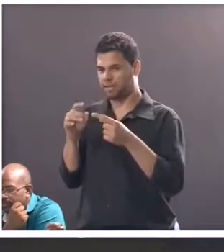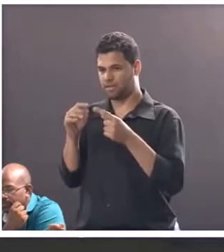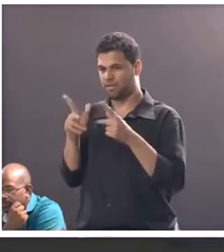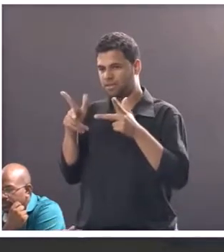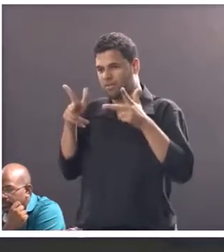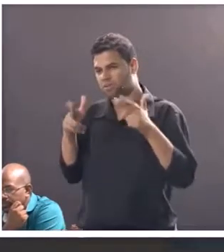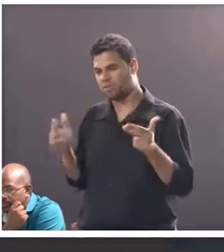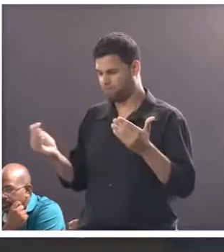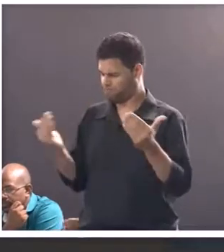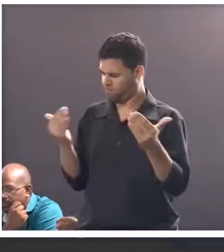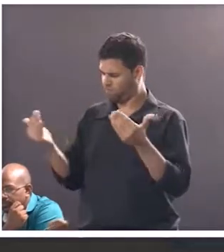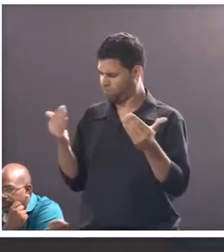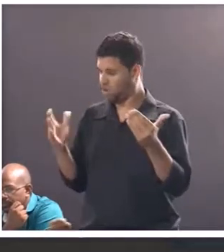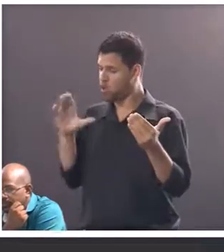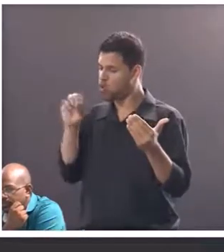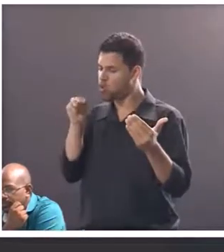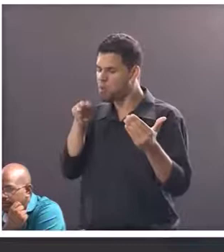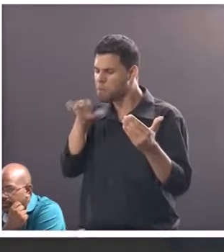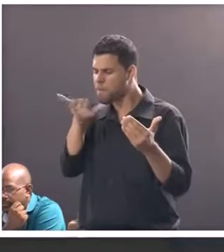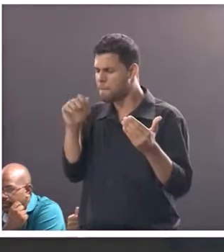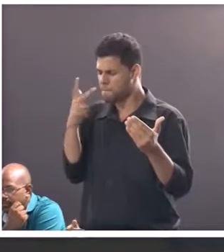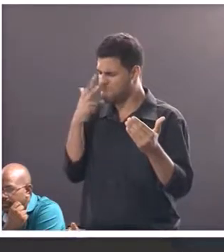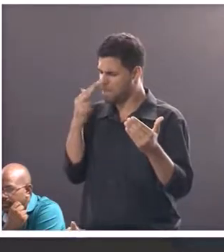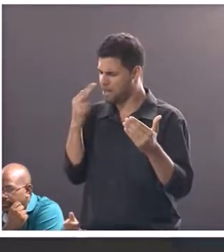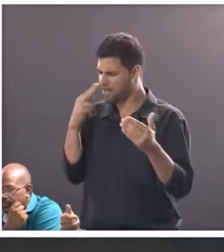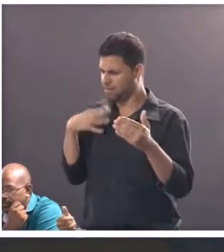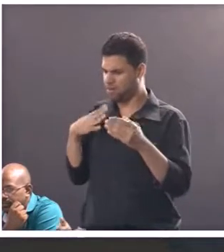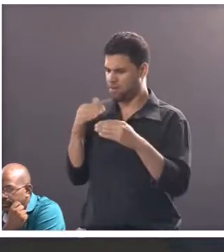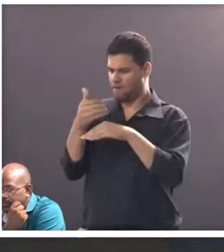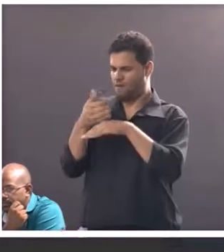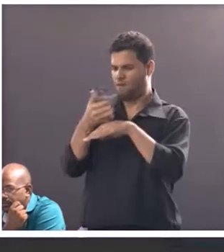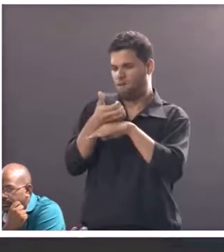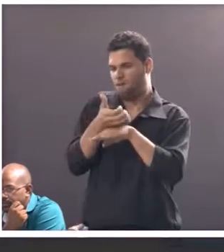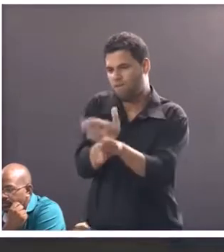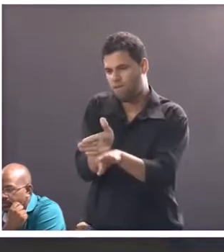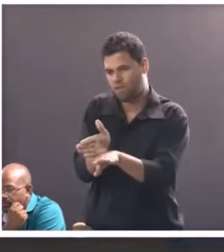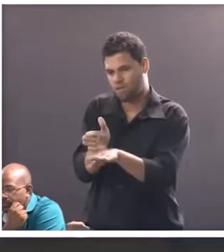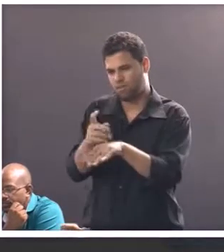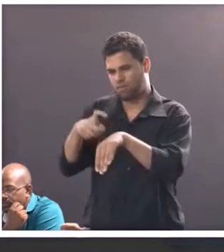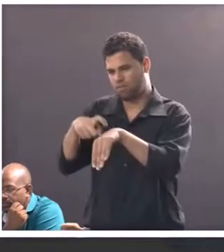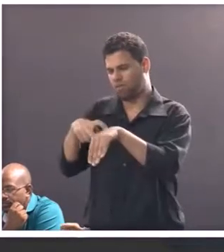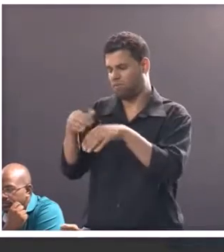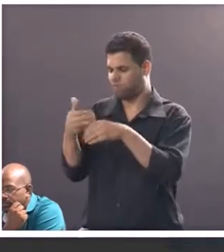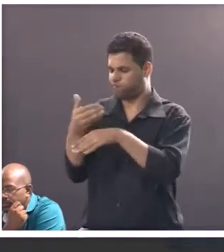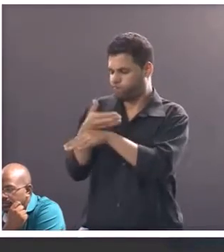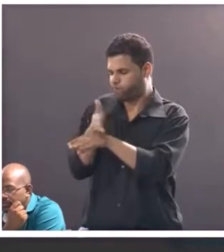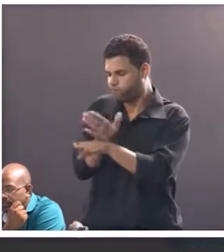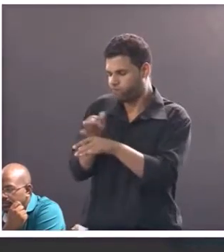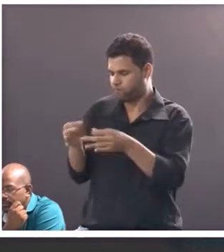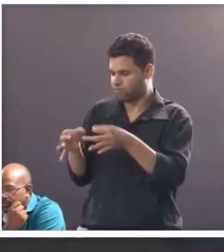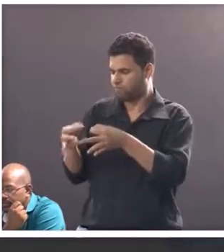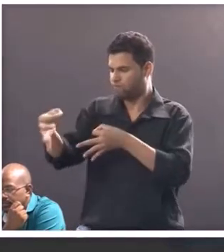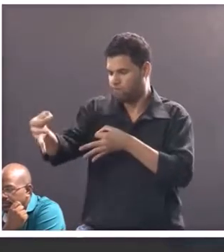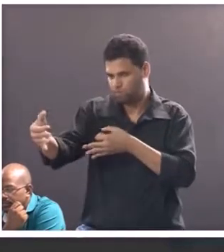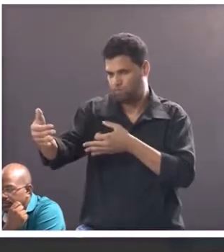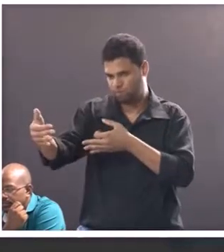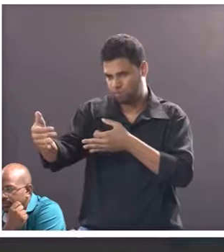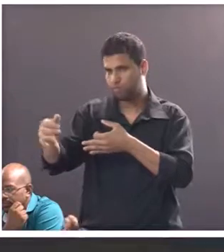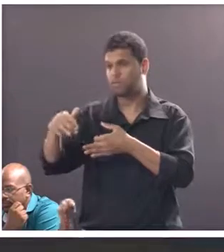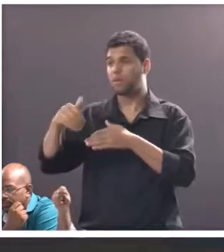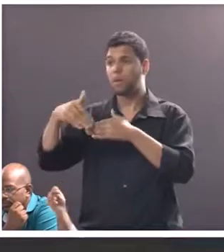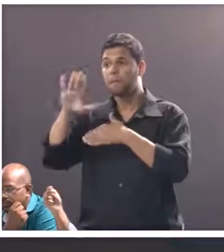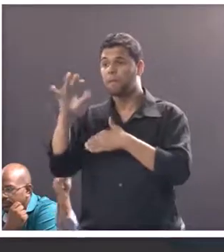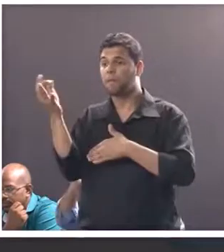comia, eu tenho uma duração maior. Então todo verbo no pretérito imperfeito será desse modo. E o mais que